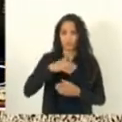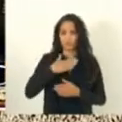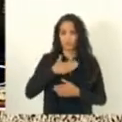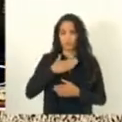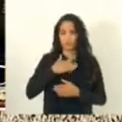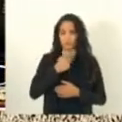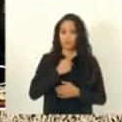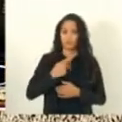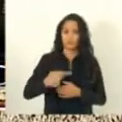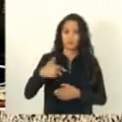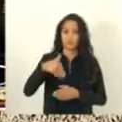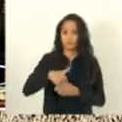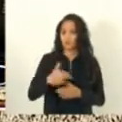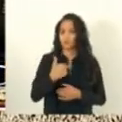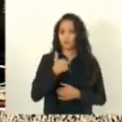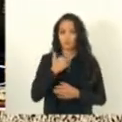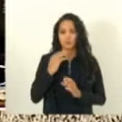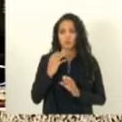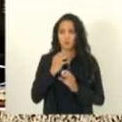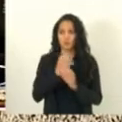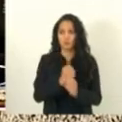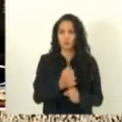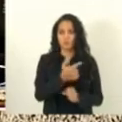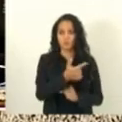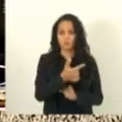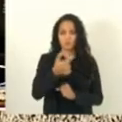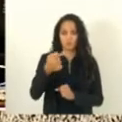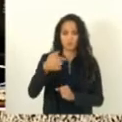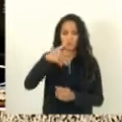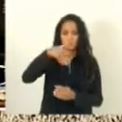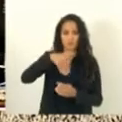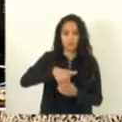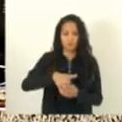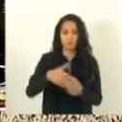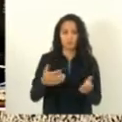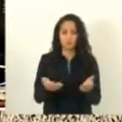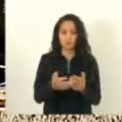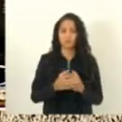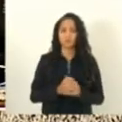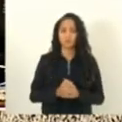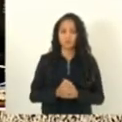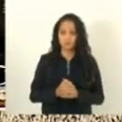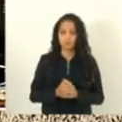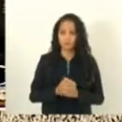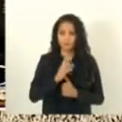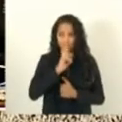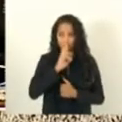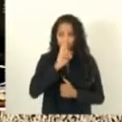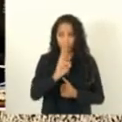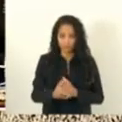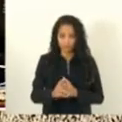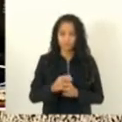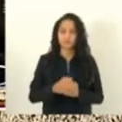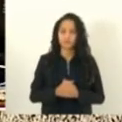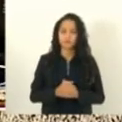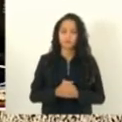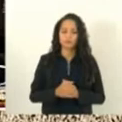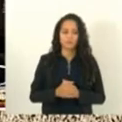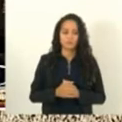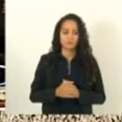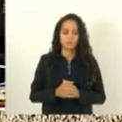enquanto presidente, totalizando 27 votos. Nesse caso, em face do resultado, fica